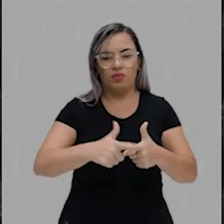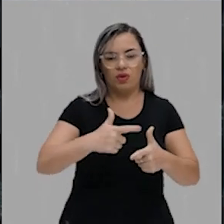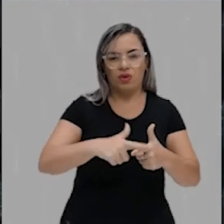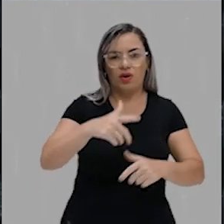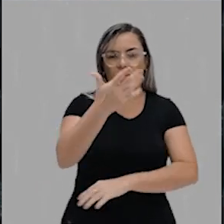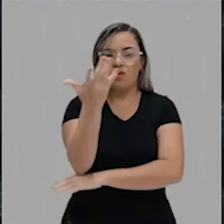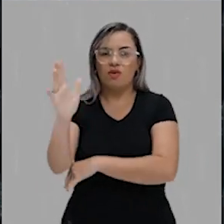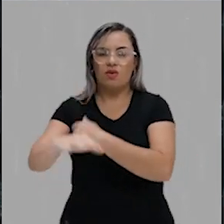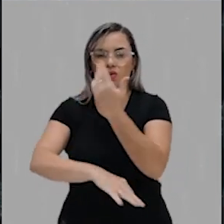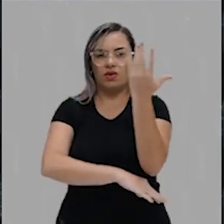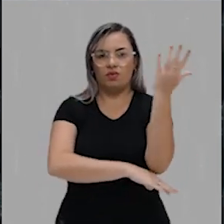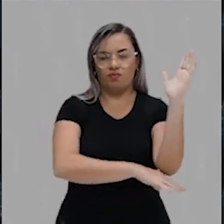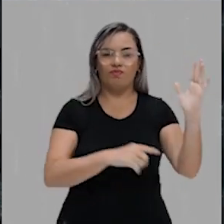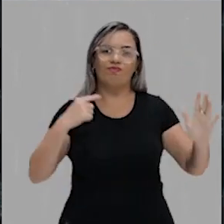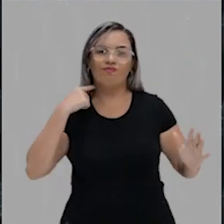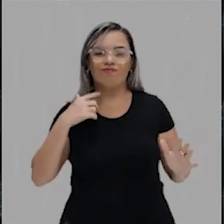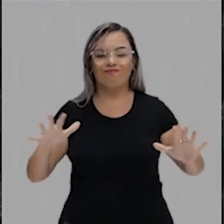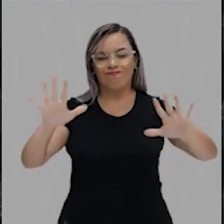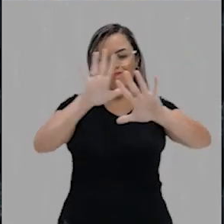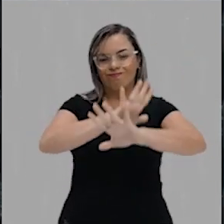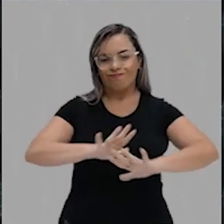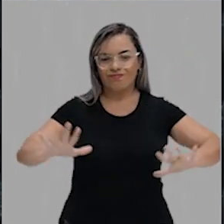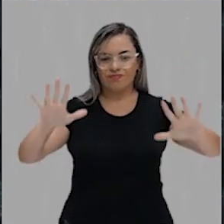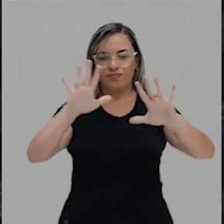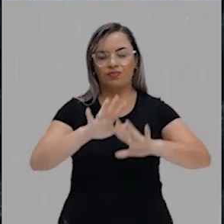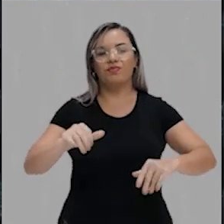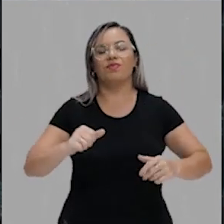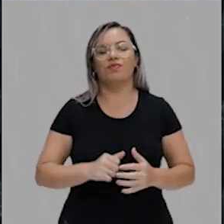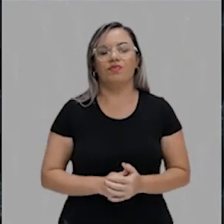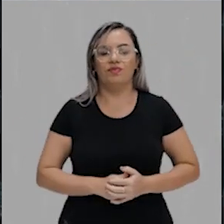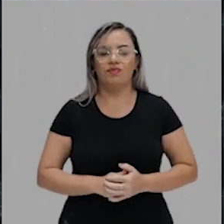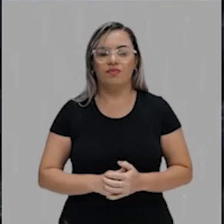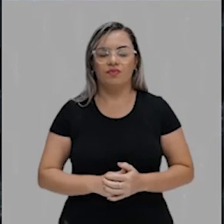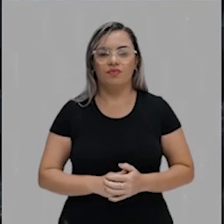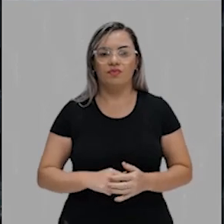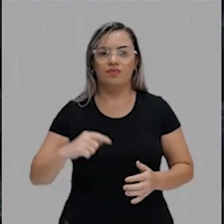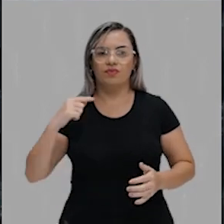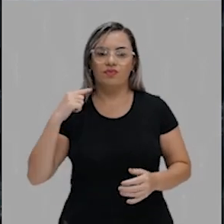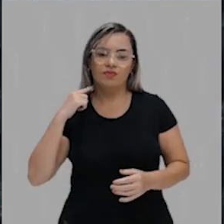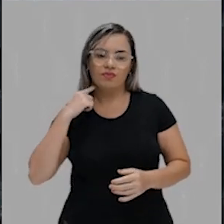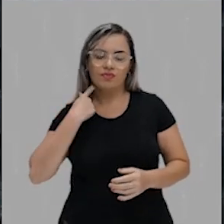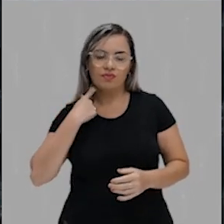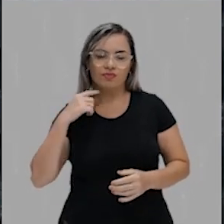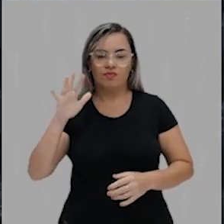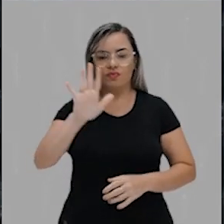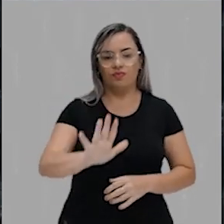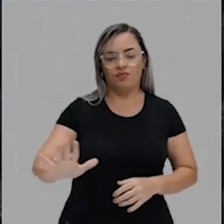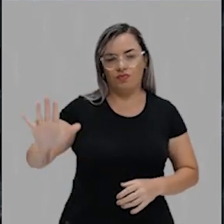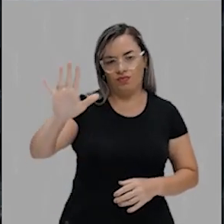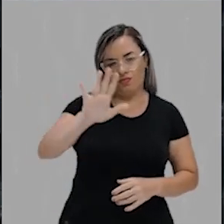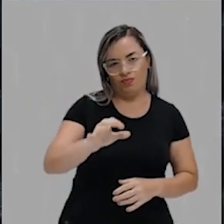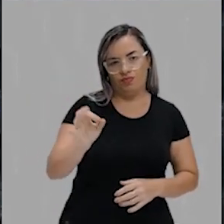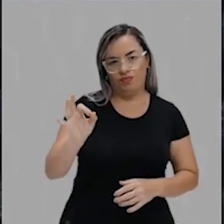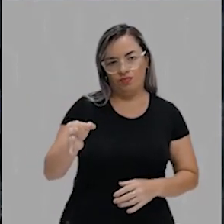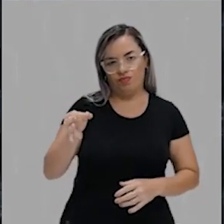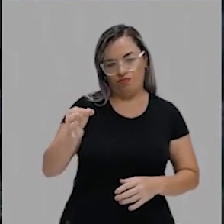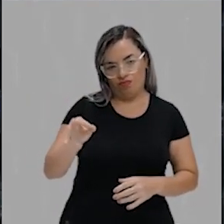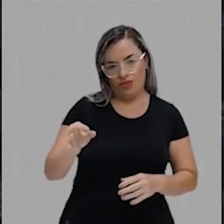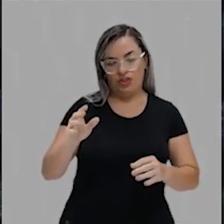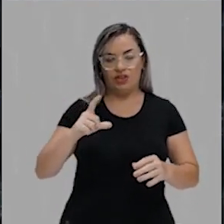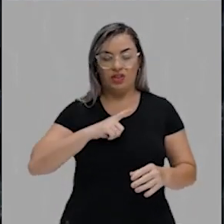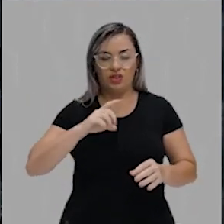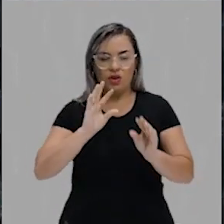você está poluindo. Então, poluição é o quê? A presença confirmada de determinada